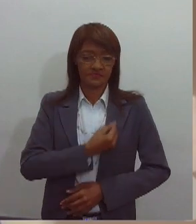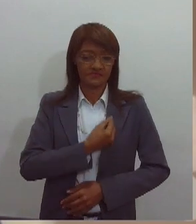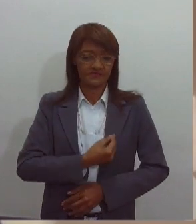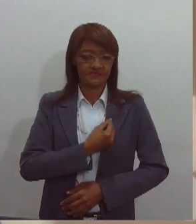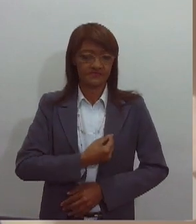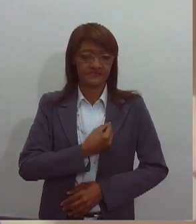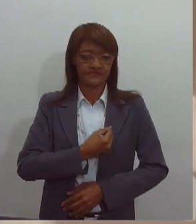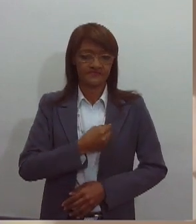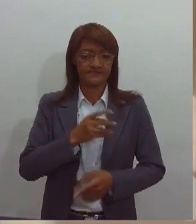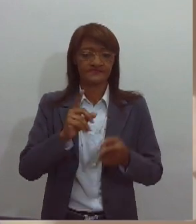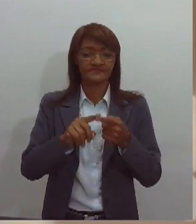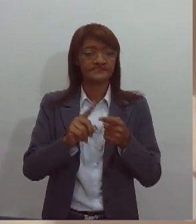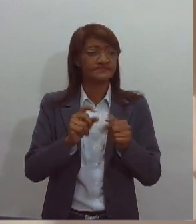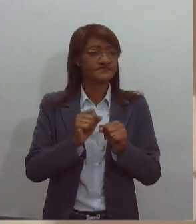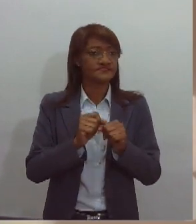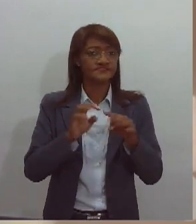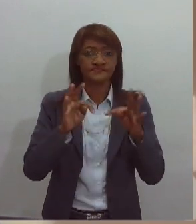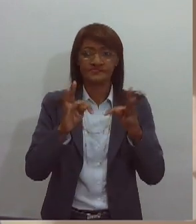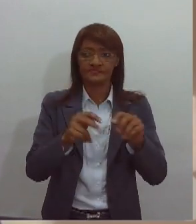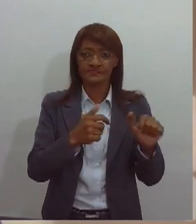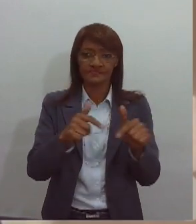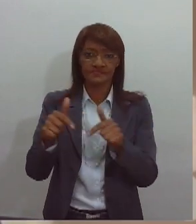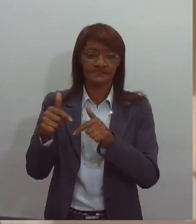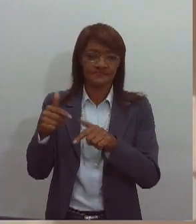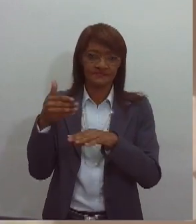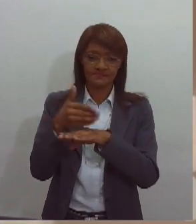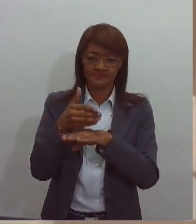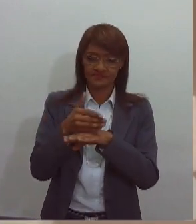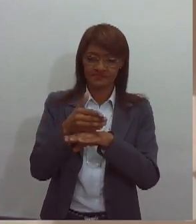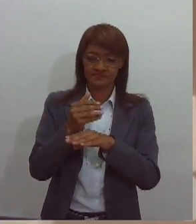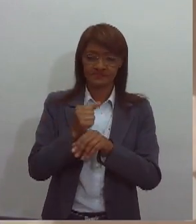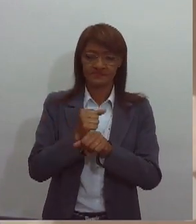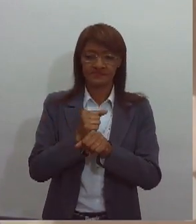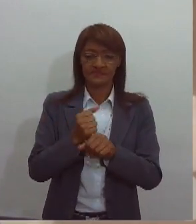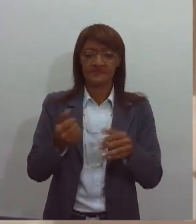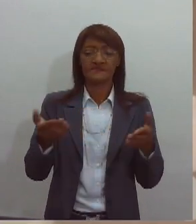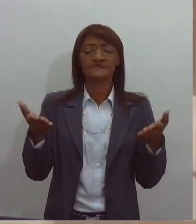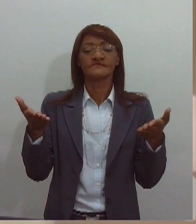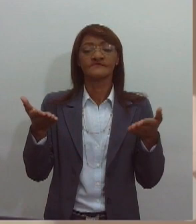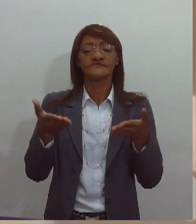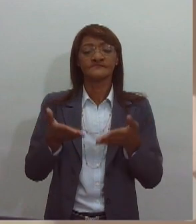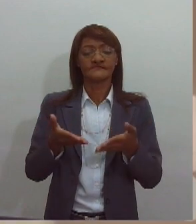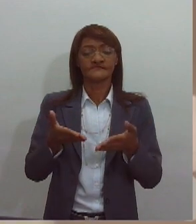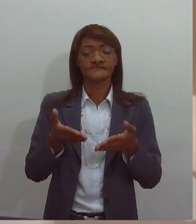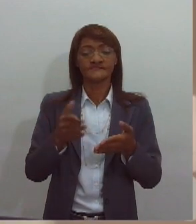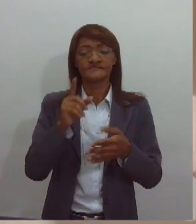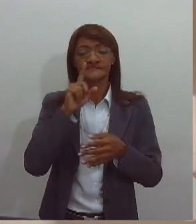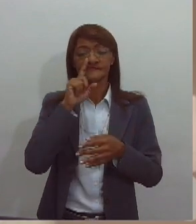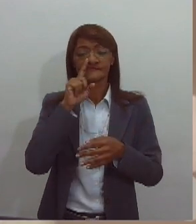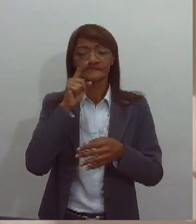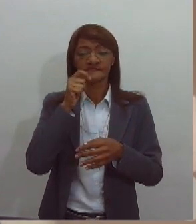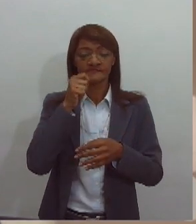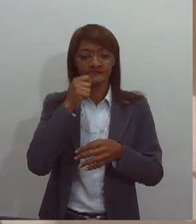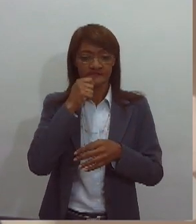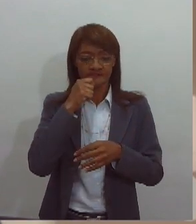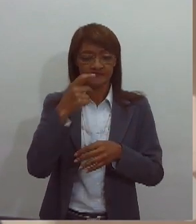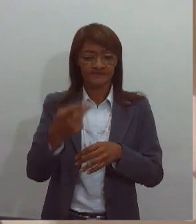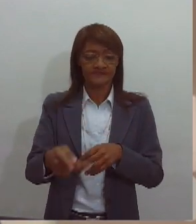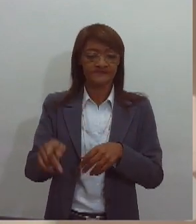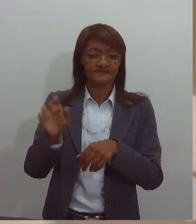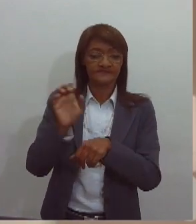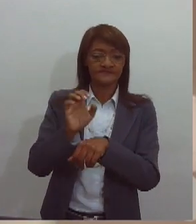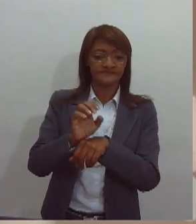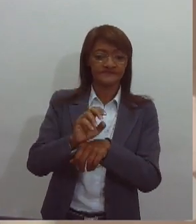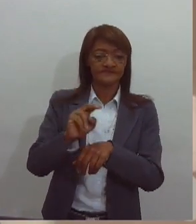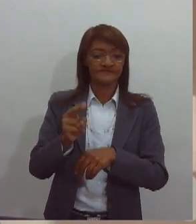serviços públicos. Então, hoje, Aracaju é uma das poucas capitais do estado, né, ou do Brasil, que